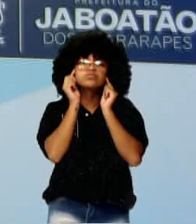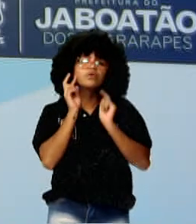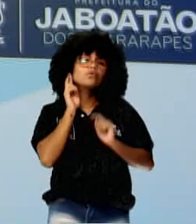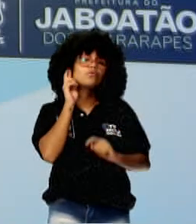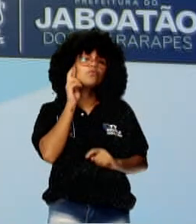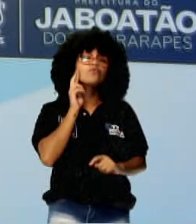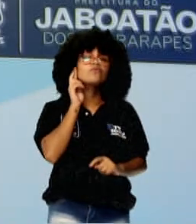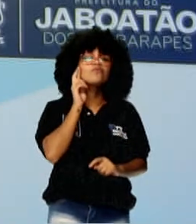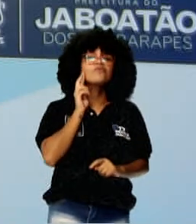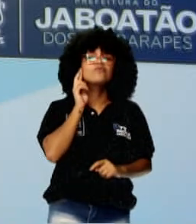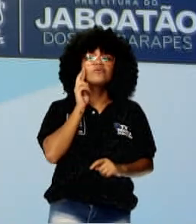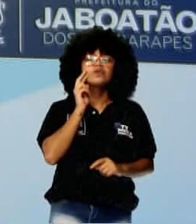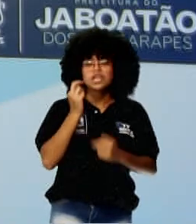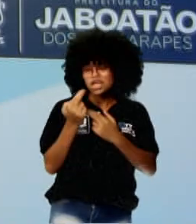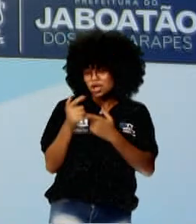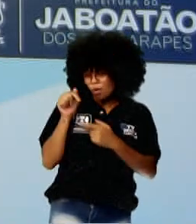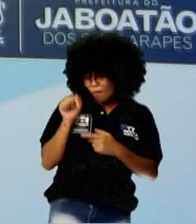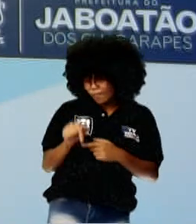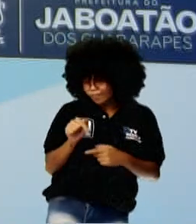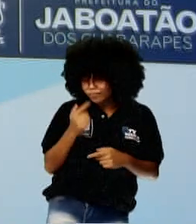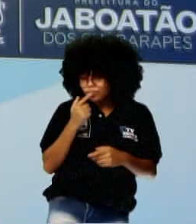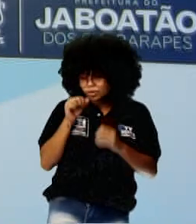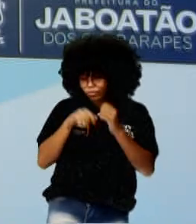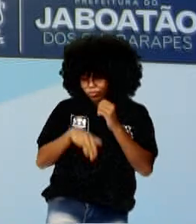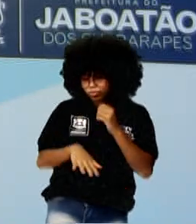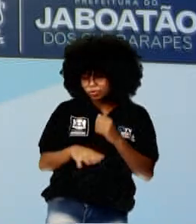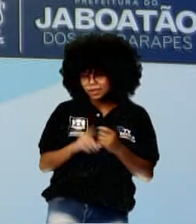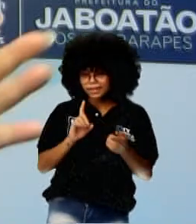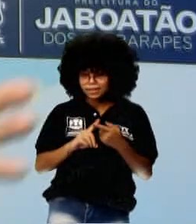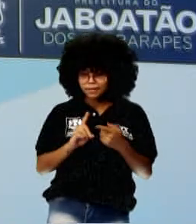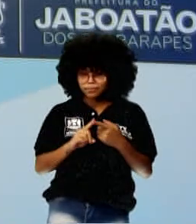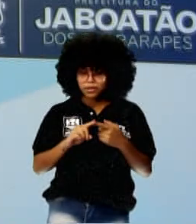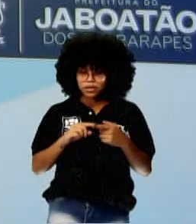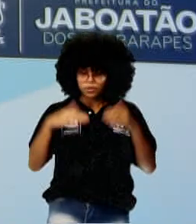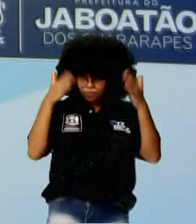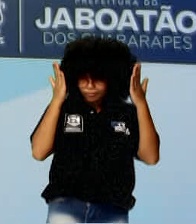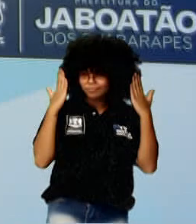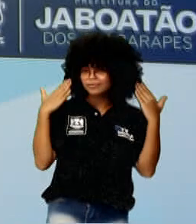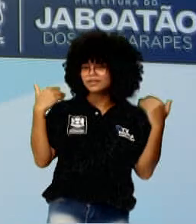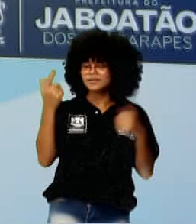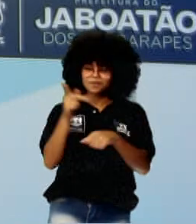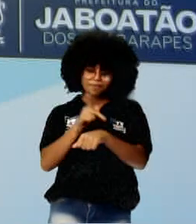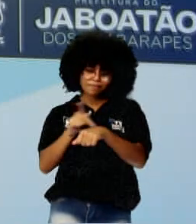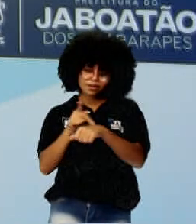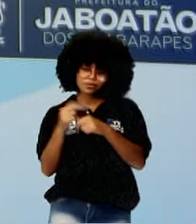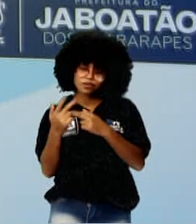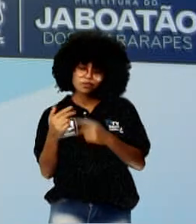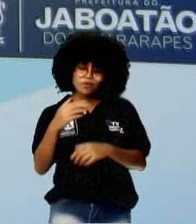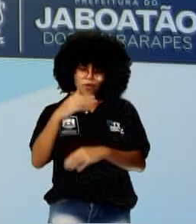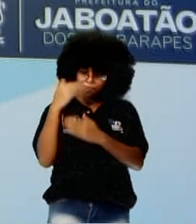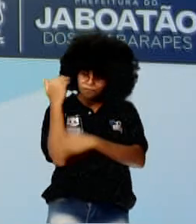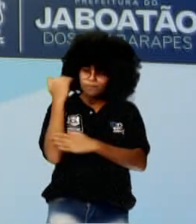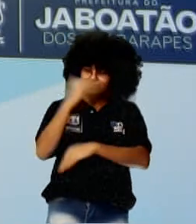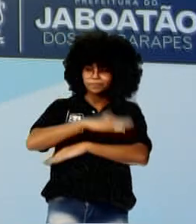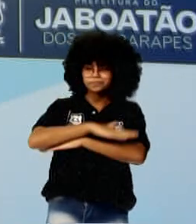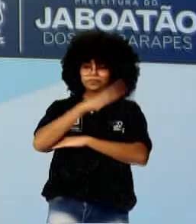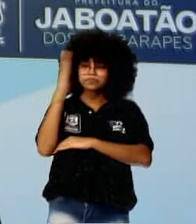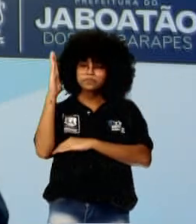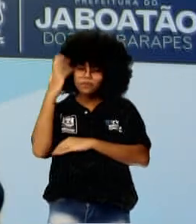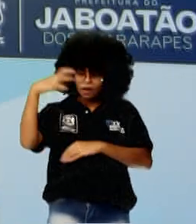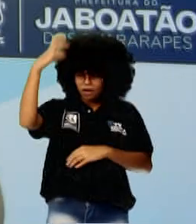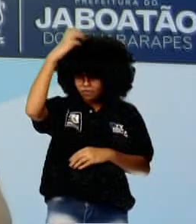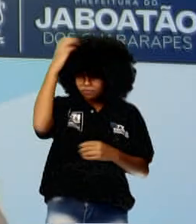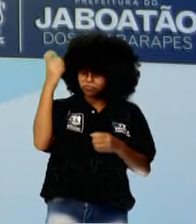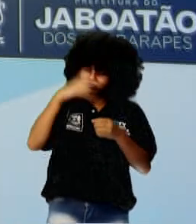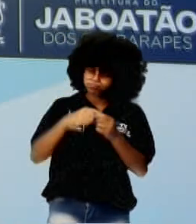rosadas como esse sangue. E também que ela tivesse os cabelos pretos como a madeira dessa janela." A rainha voltou para o seu bordado